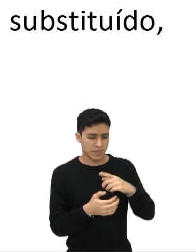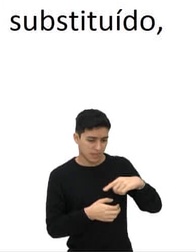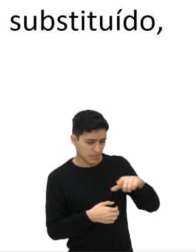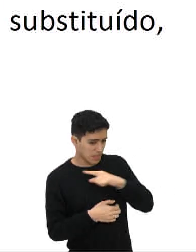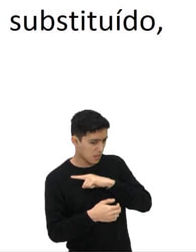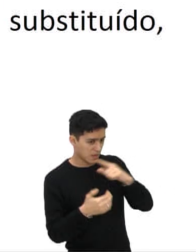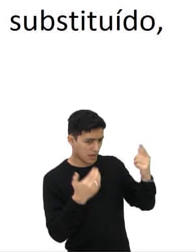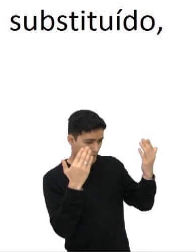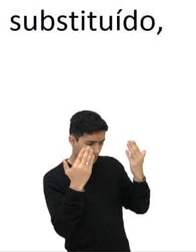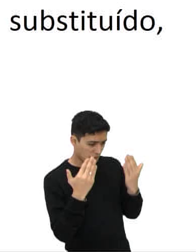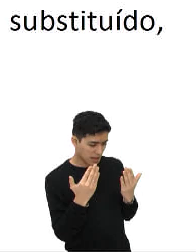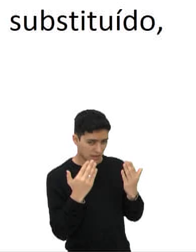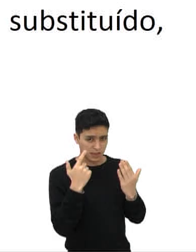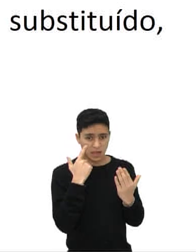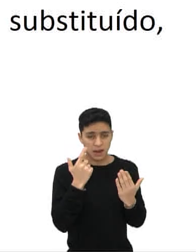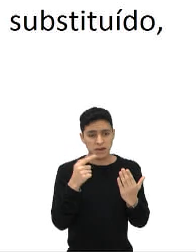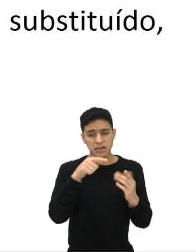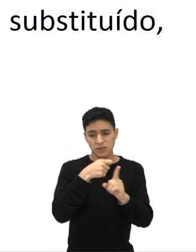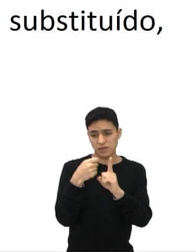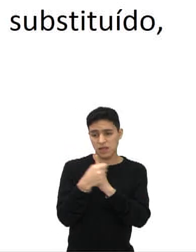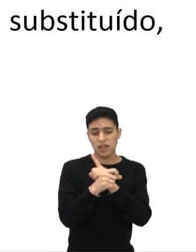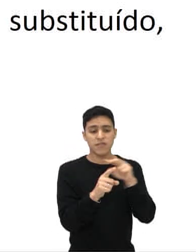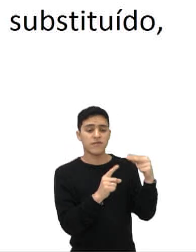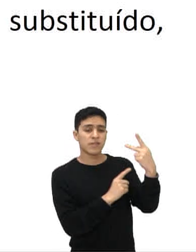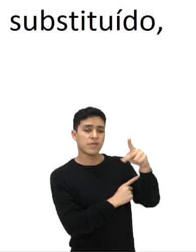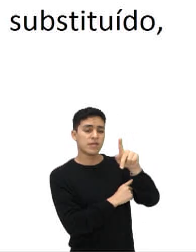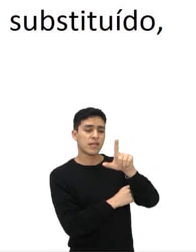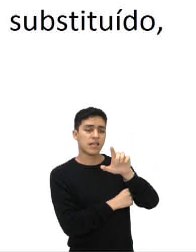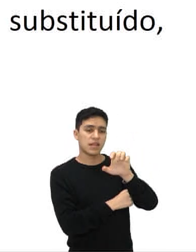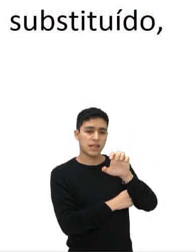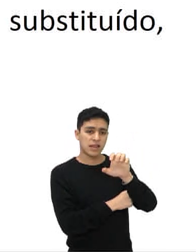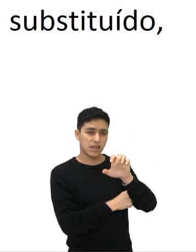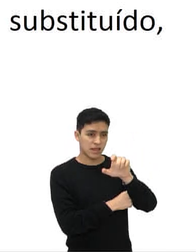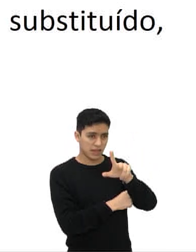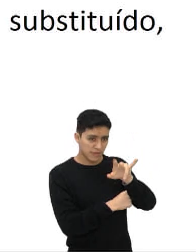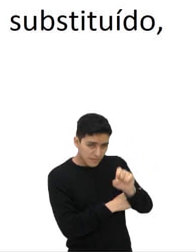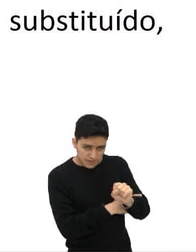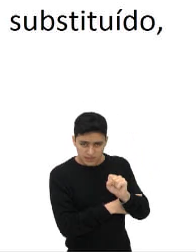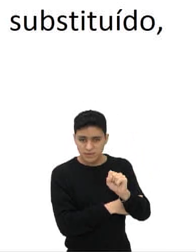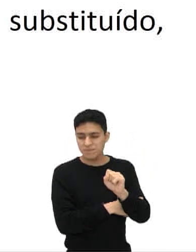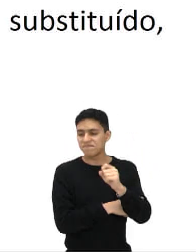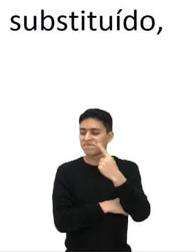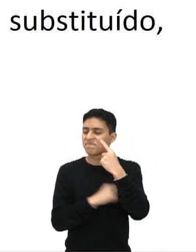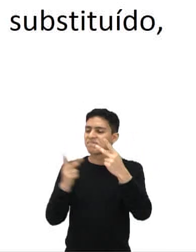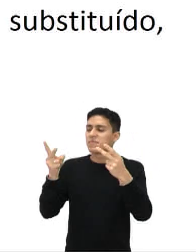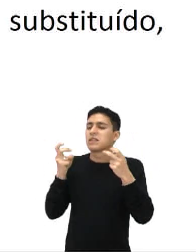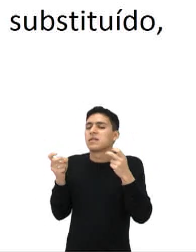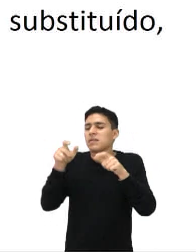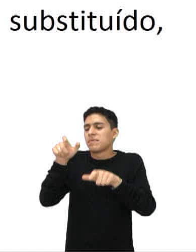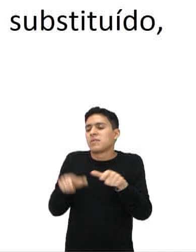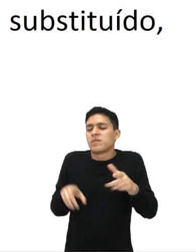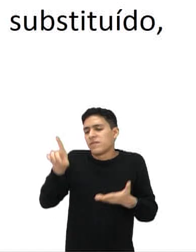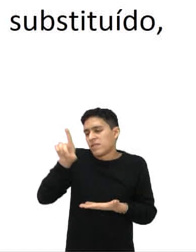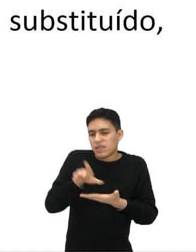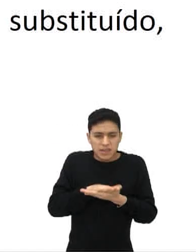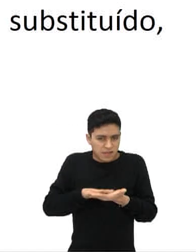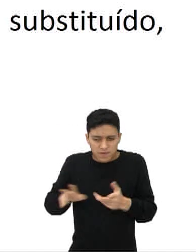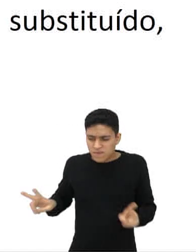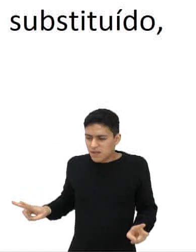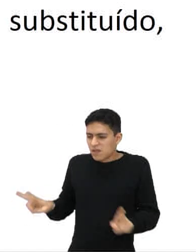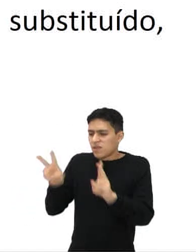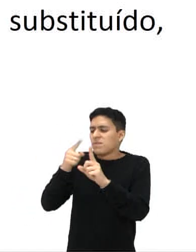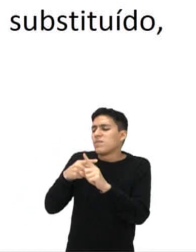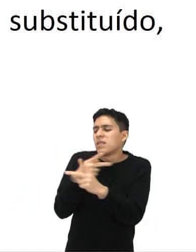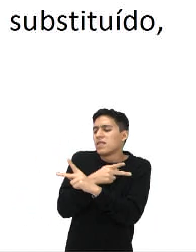analisar a sociedade pela visão de Levi-Strauss, nota-se que tal deficiente não é valorizado de forma plena, pois as